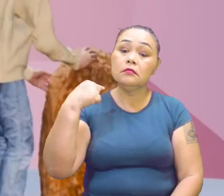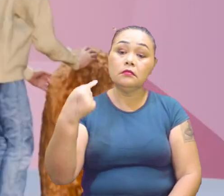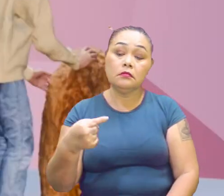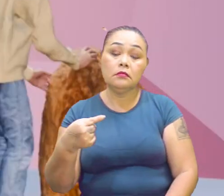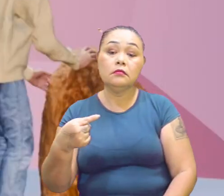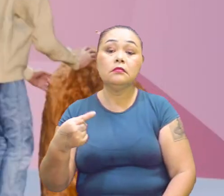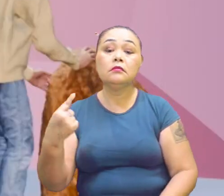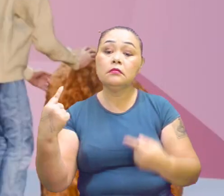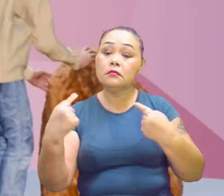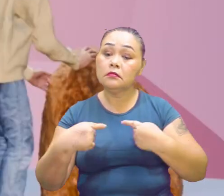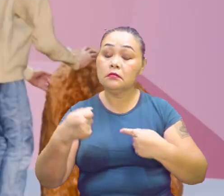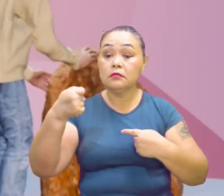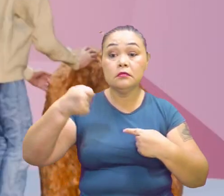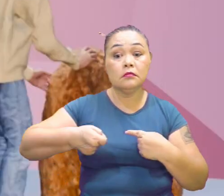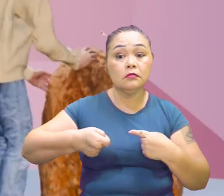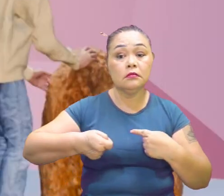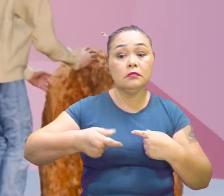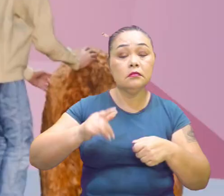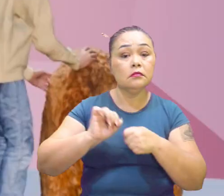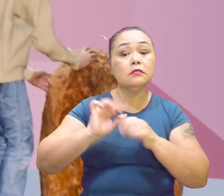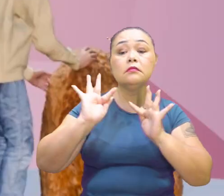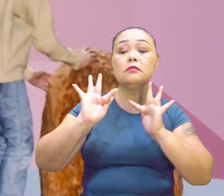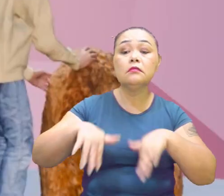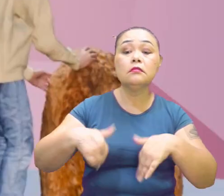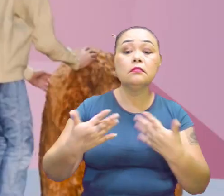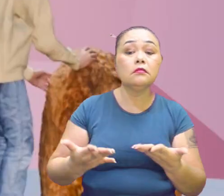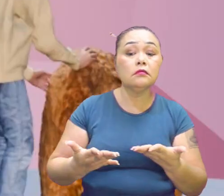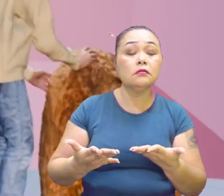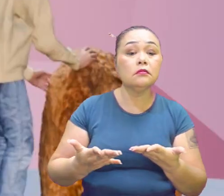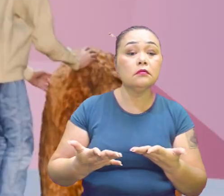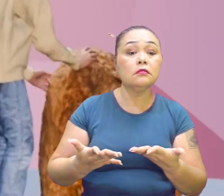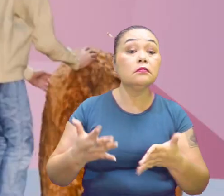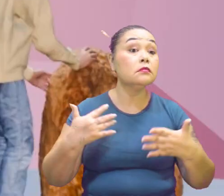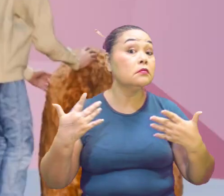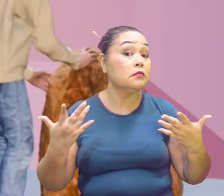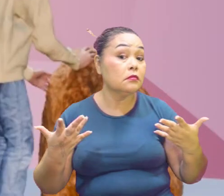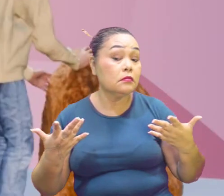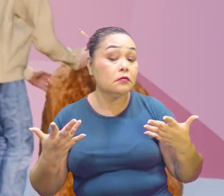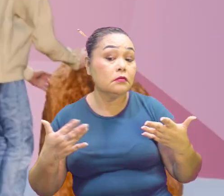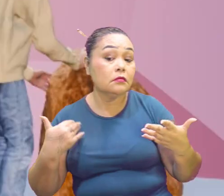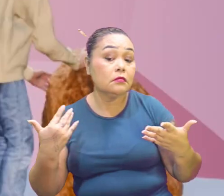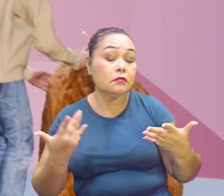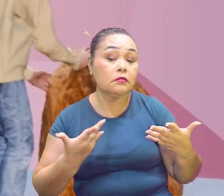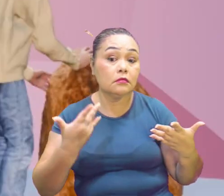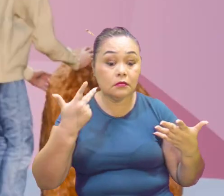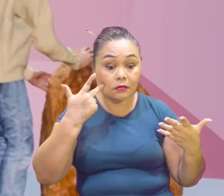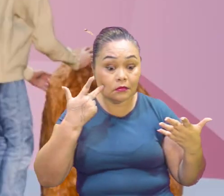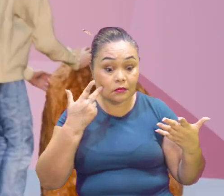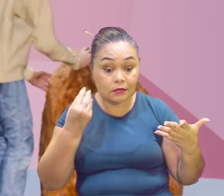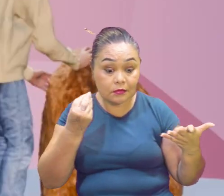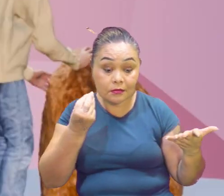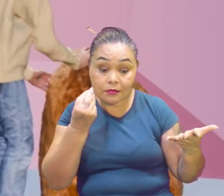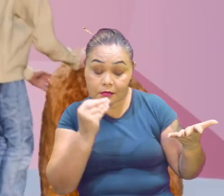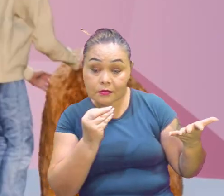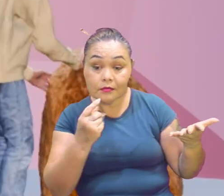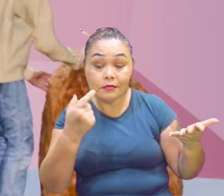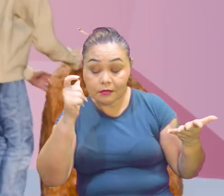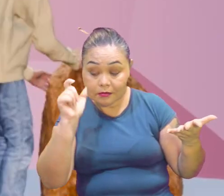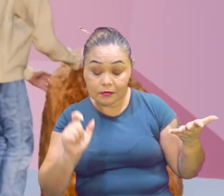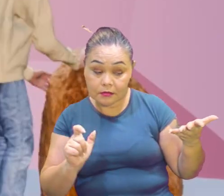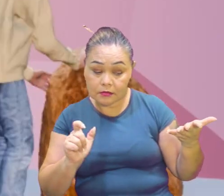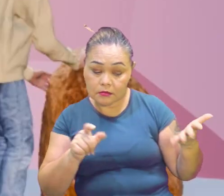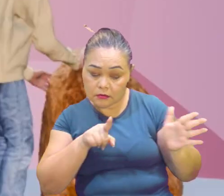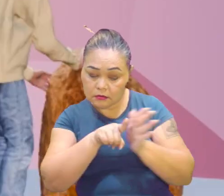de autoridade, mas e lá no final? Qual vai ser a minha intervenção